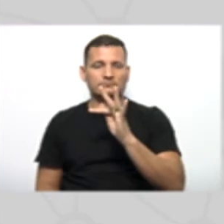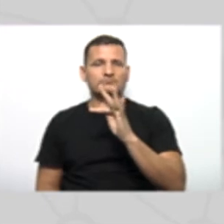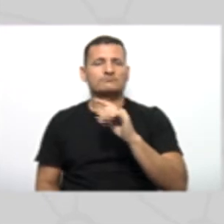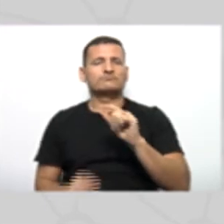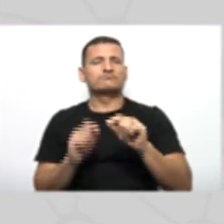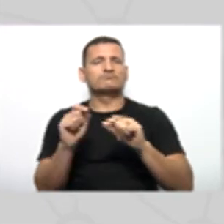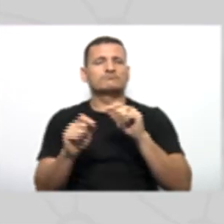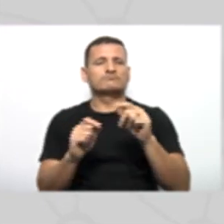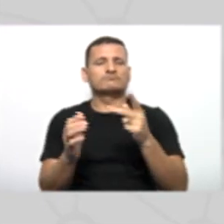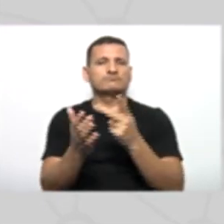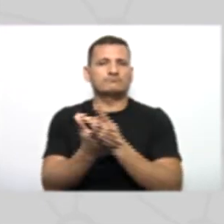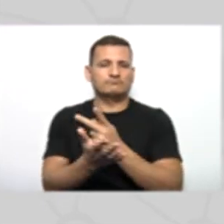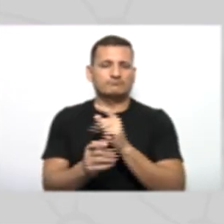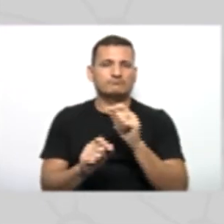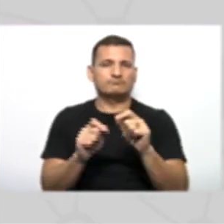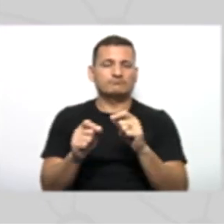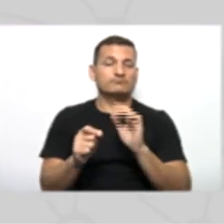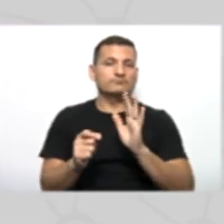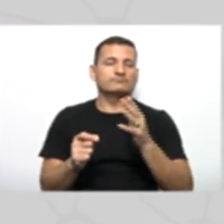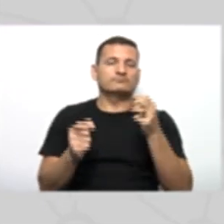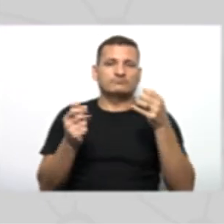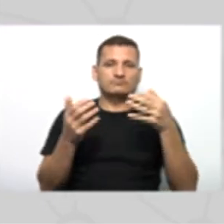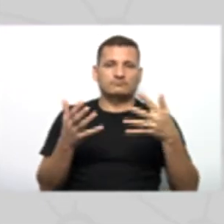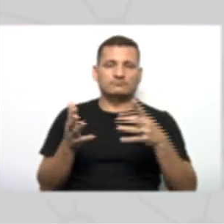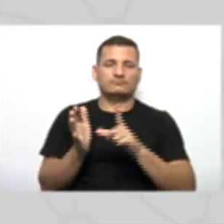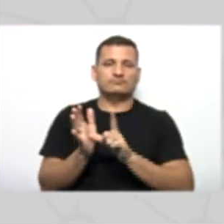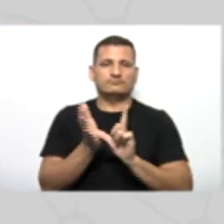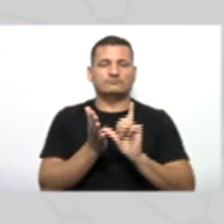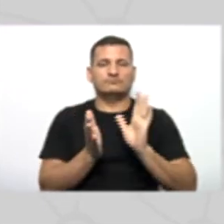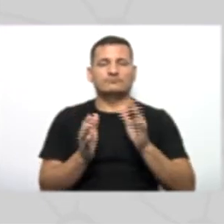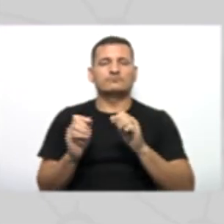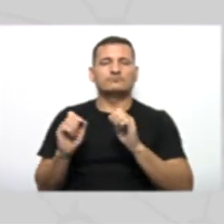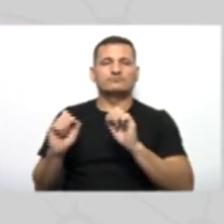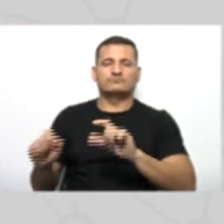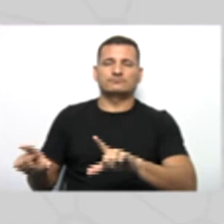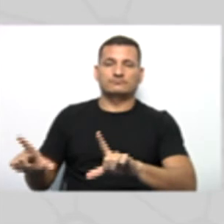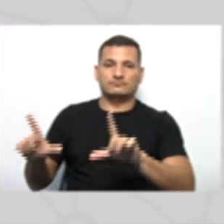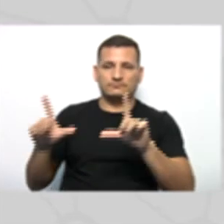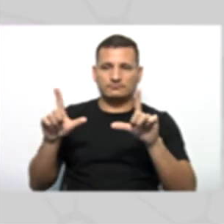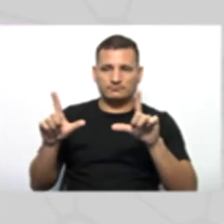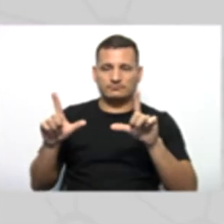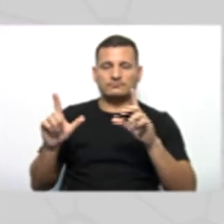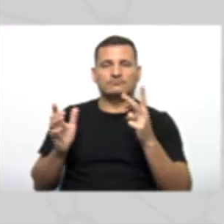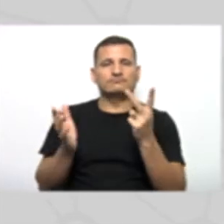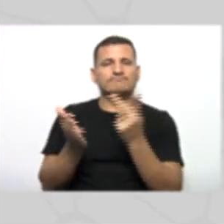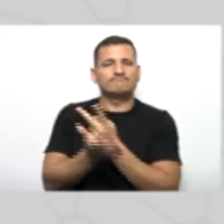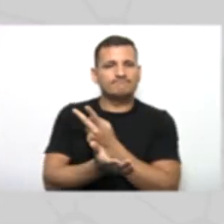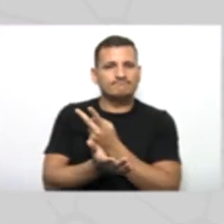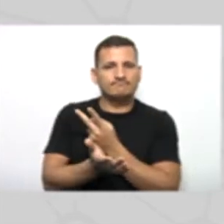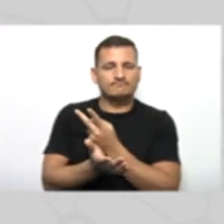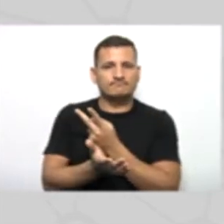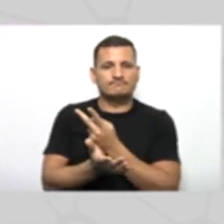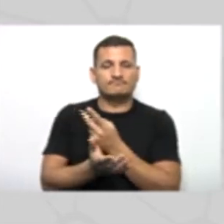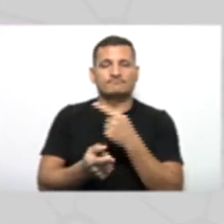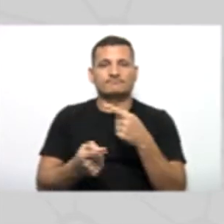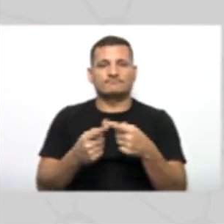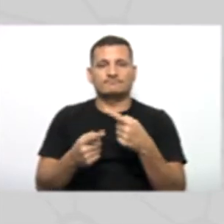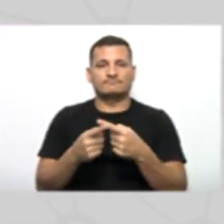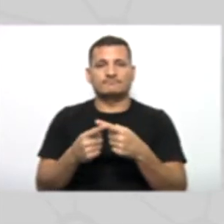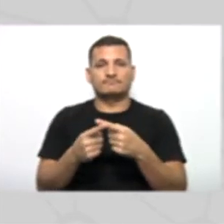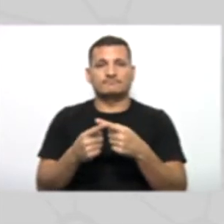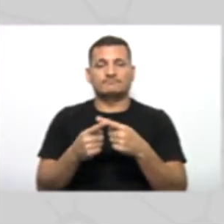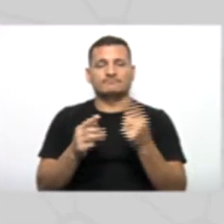vai acontecer? Eu já falei em uma das aulas. Vai aparecer lá na tela. Erro. Por quê? O conceito